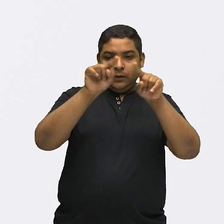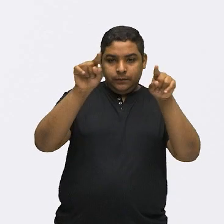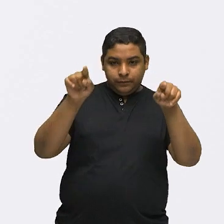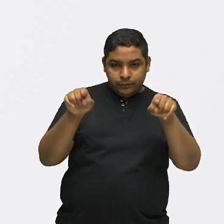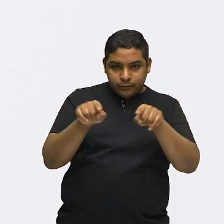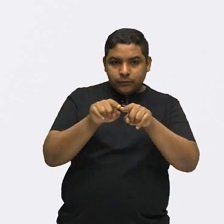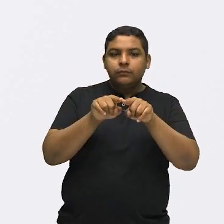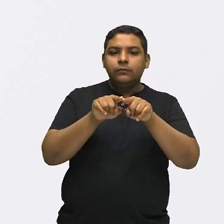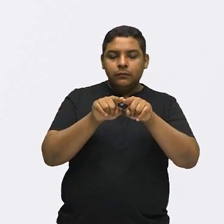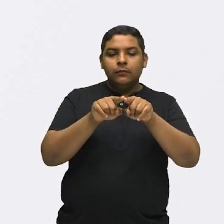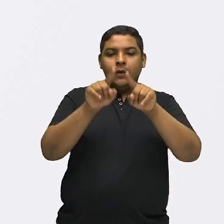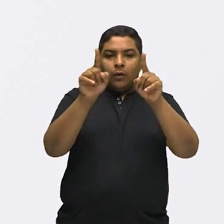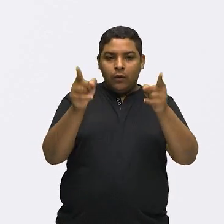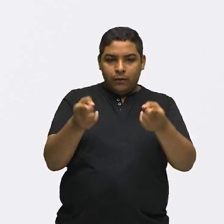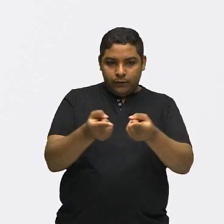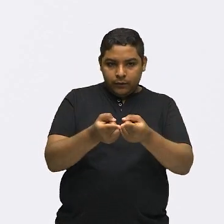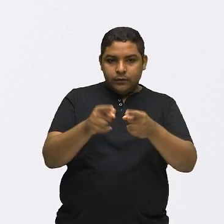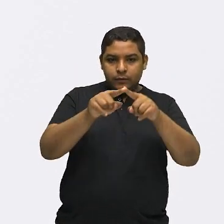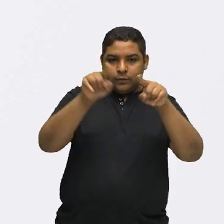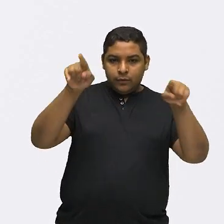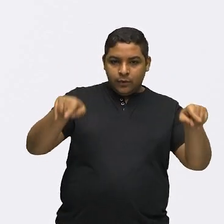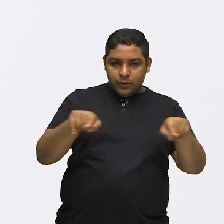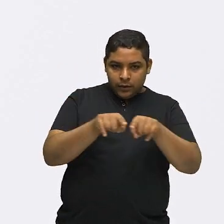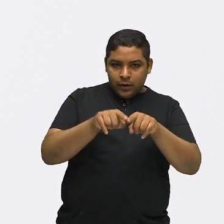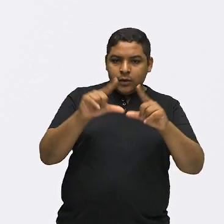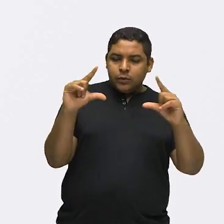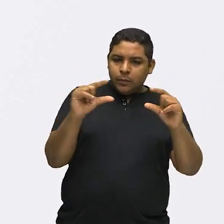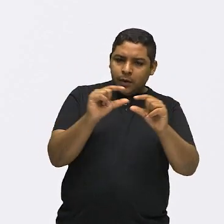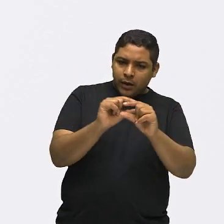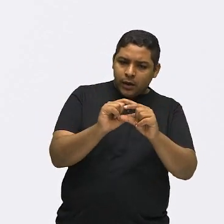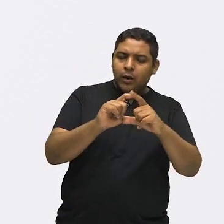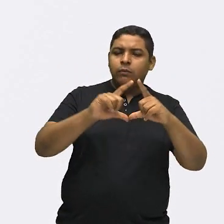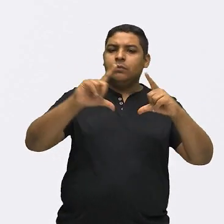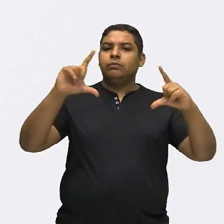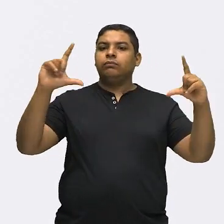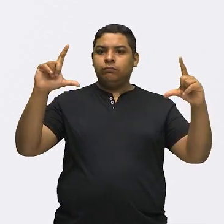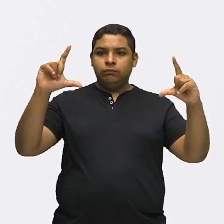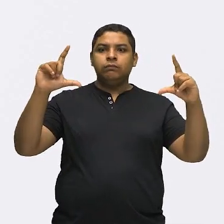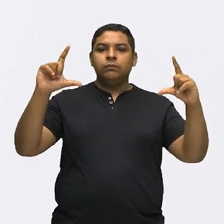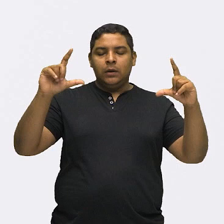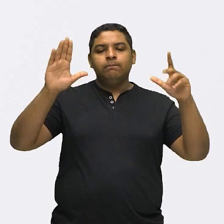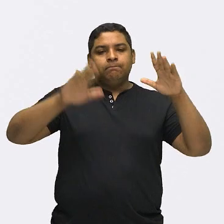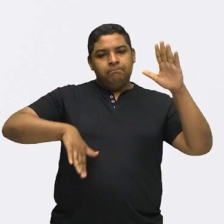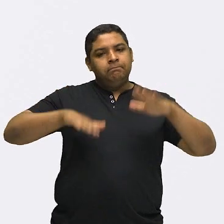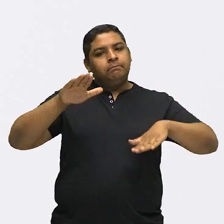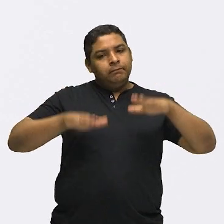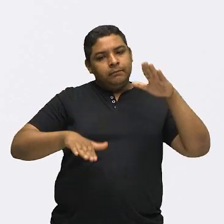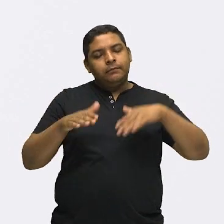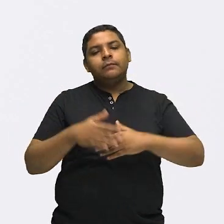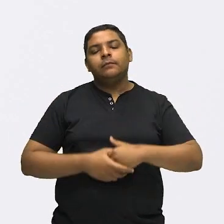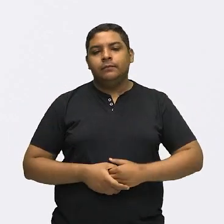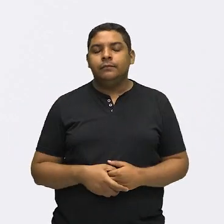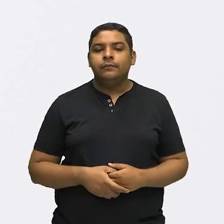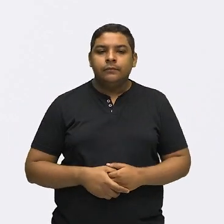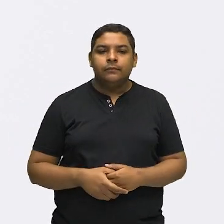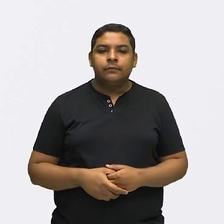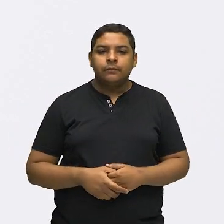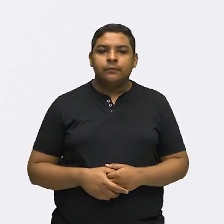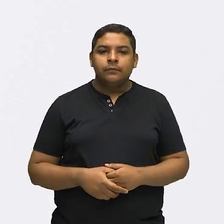ovais, quadrados, pequenos ou grandes. Ou seja, por que, professora, ele pode ser pequeno, um ponto? Exatamente quando